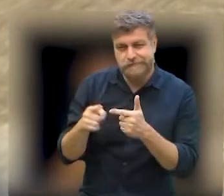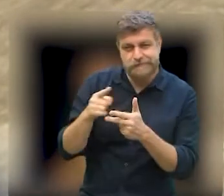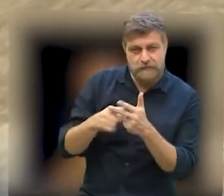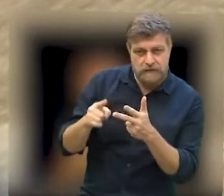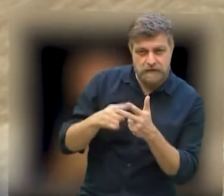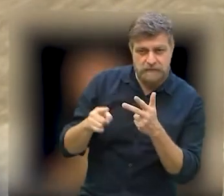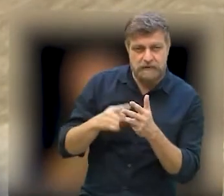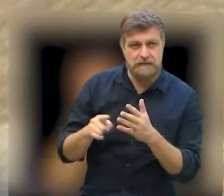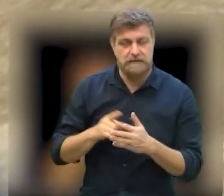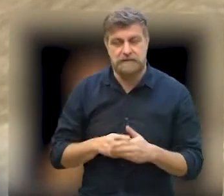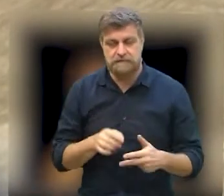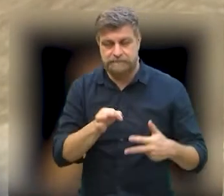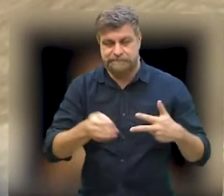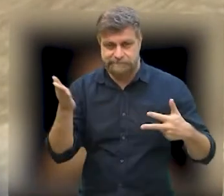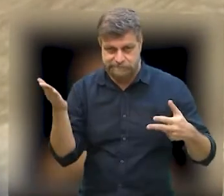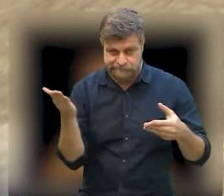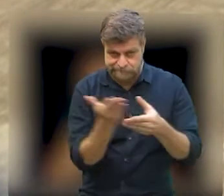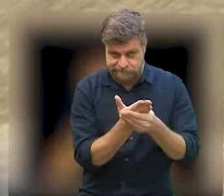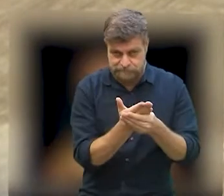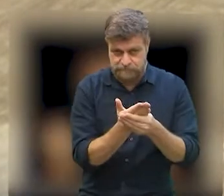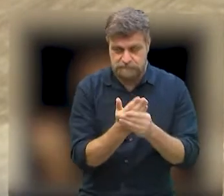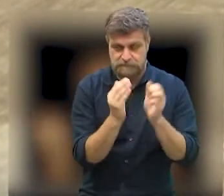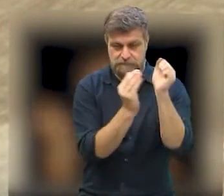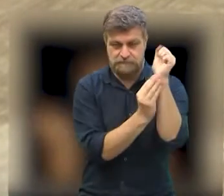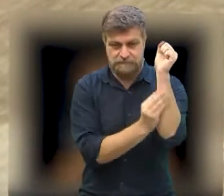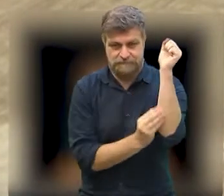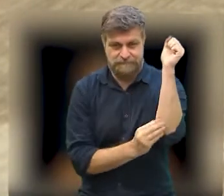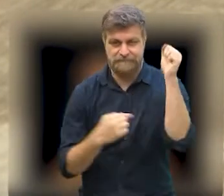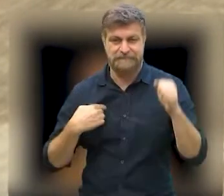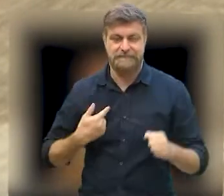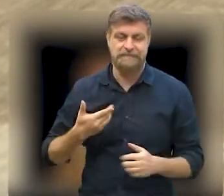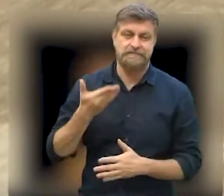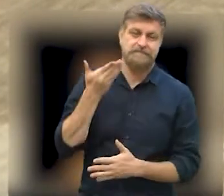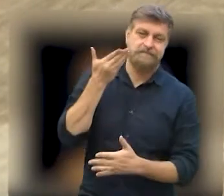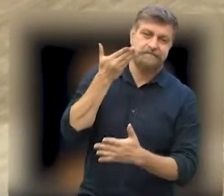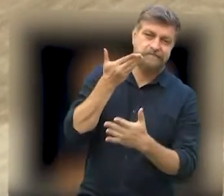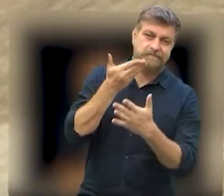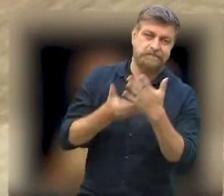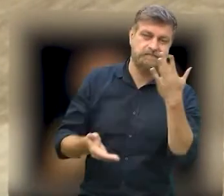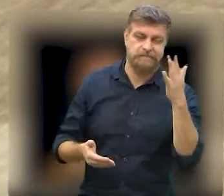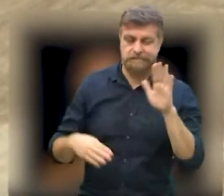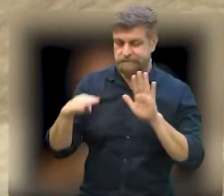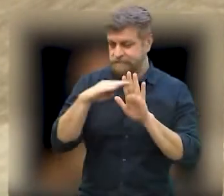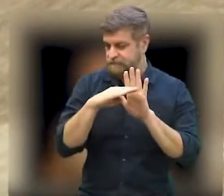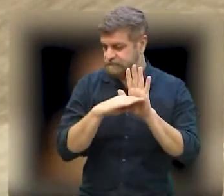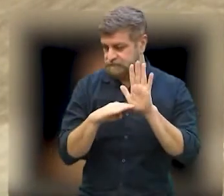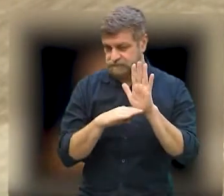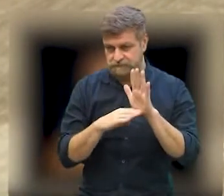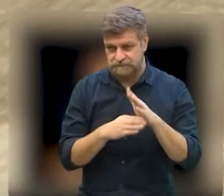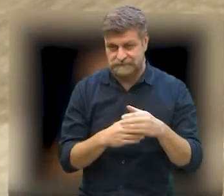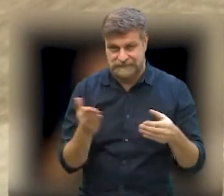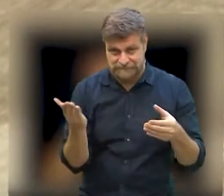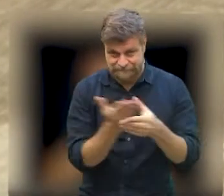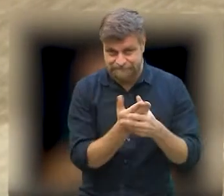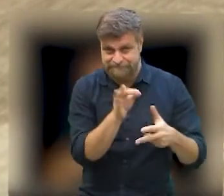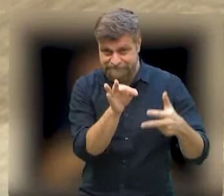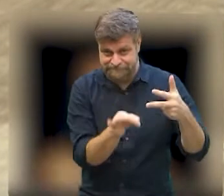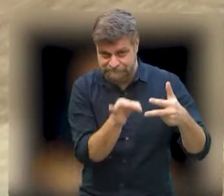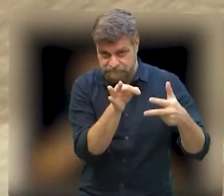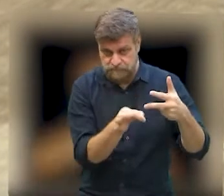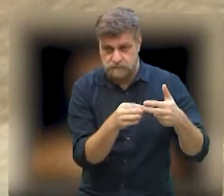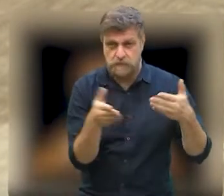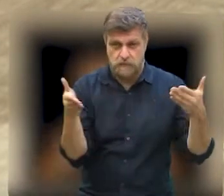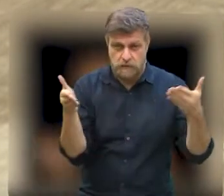questões judiciárias, questões burocráticas, né, acabamos perdendo o programa na parte de